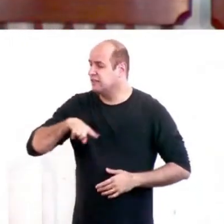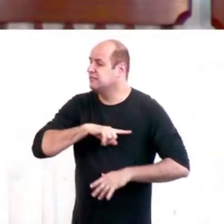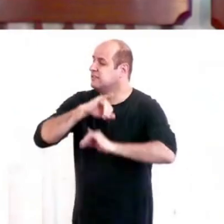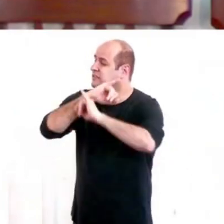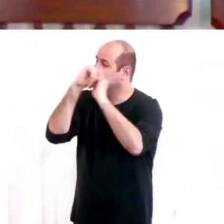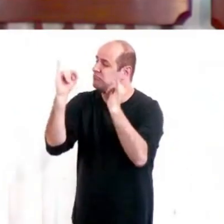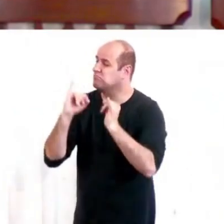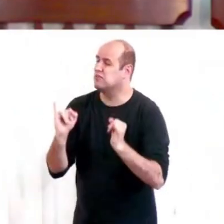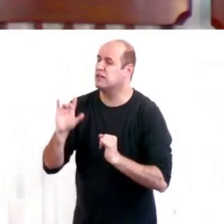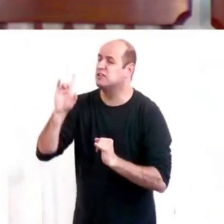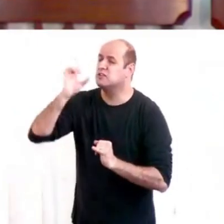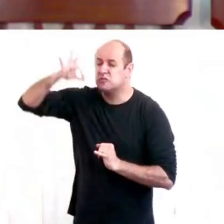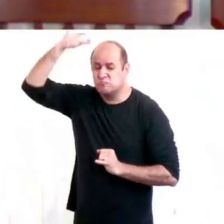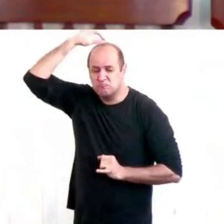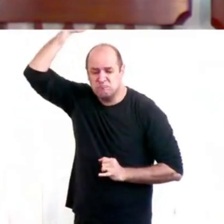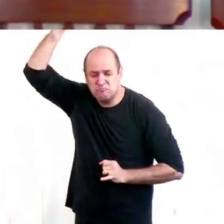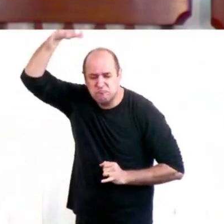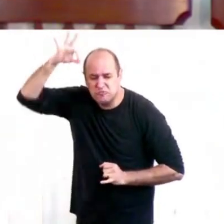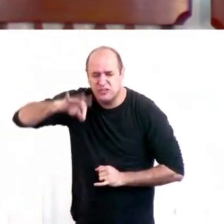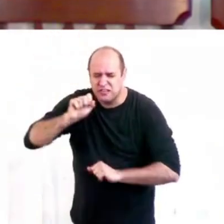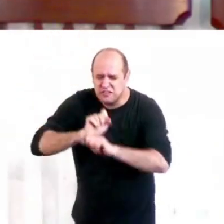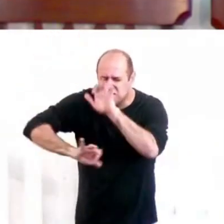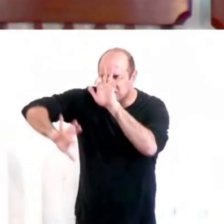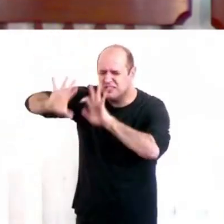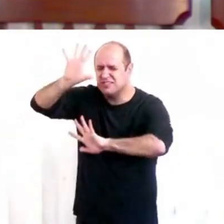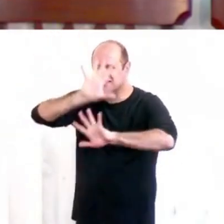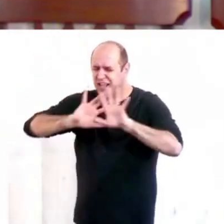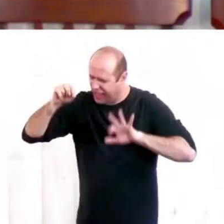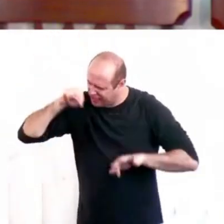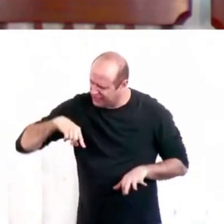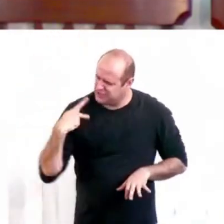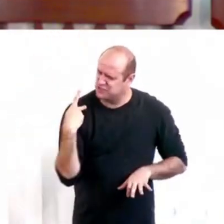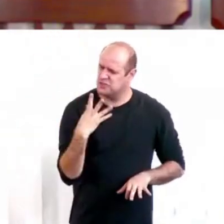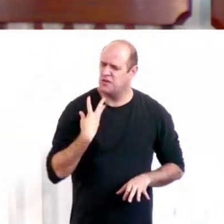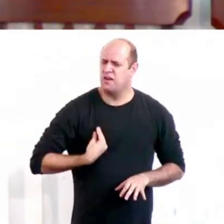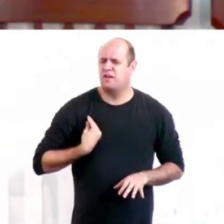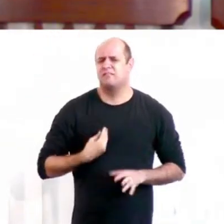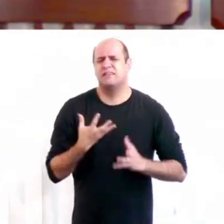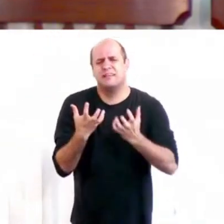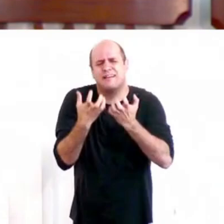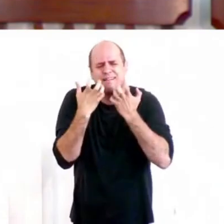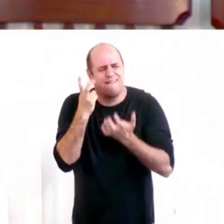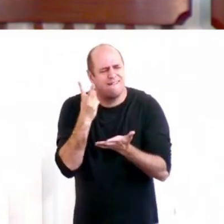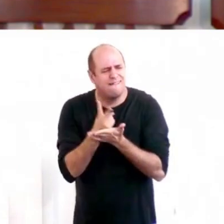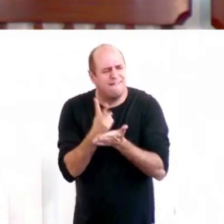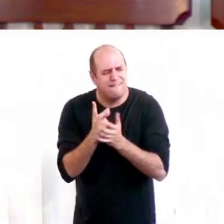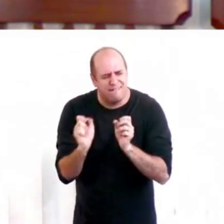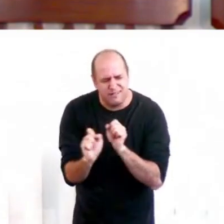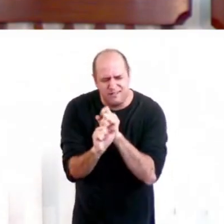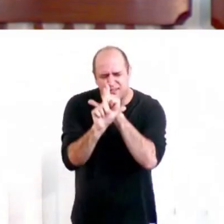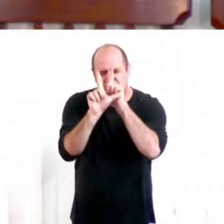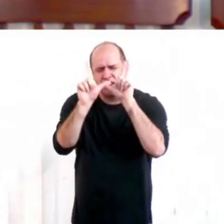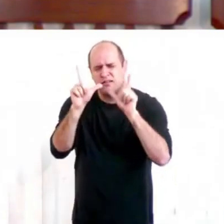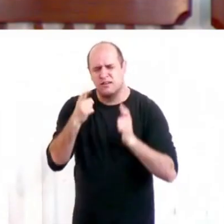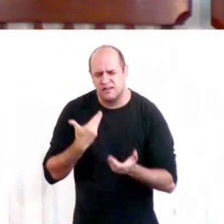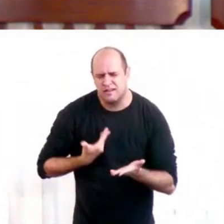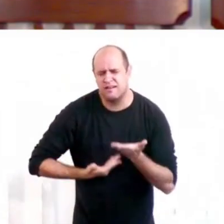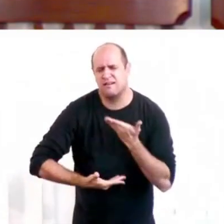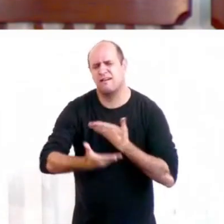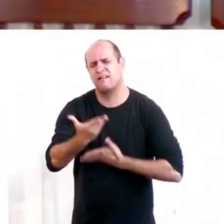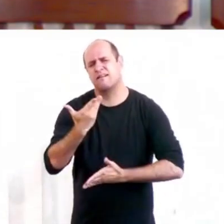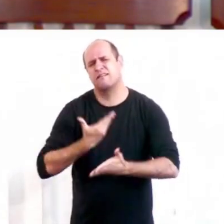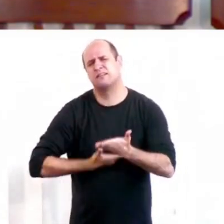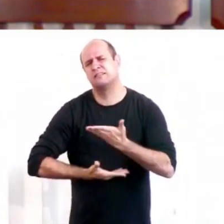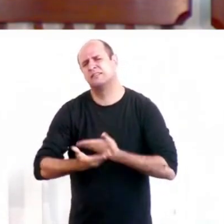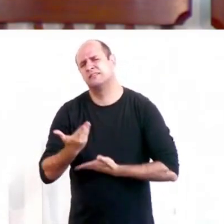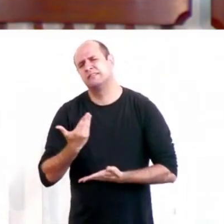está aqui na sua vida, e Ele quer todas as manhãs se relacionar contigo.